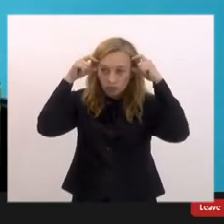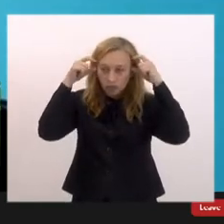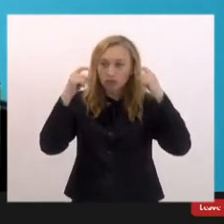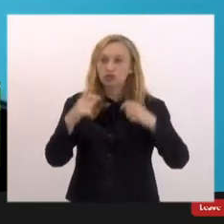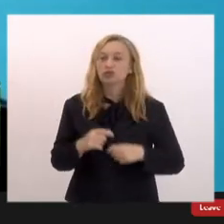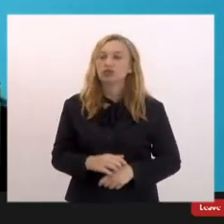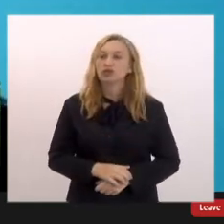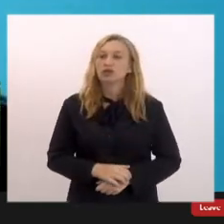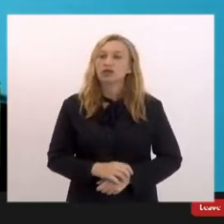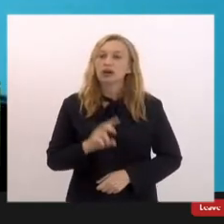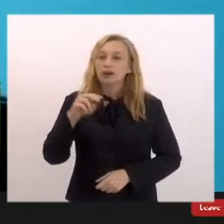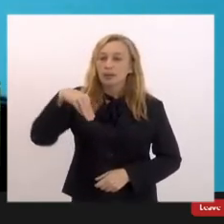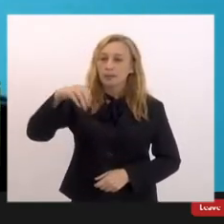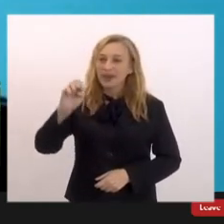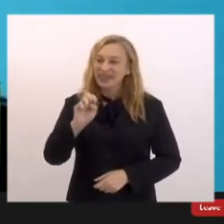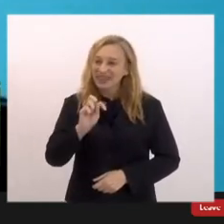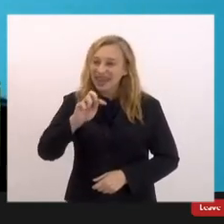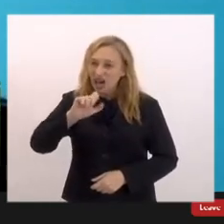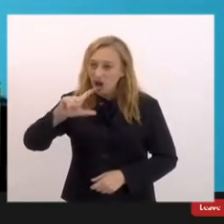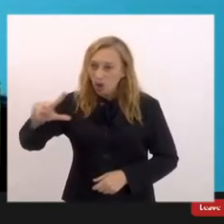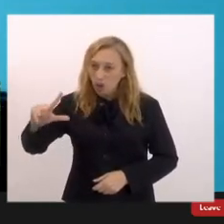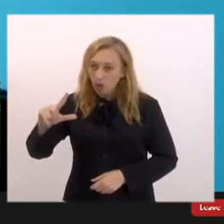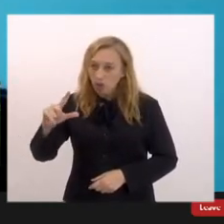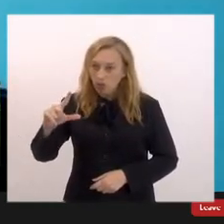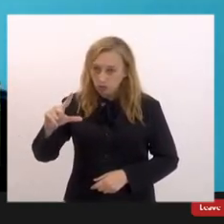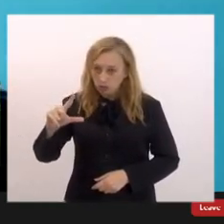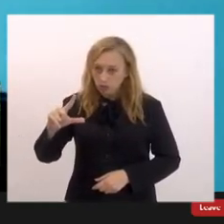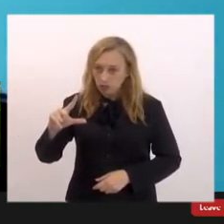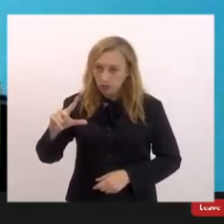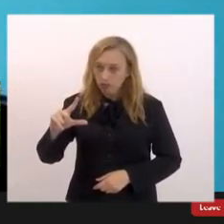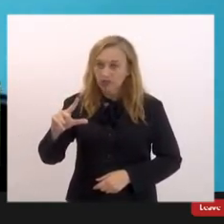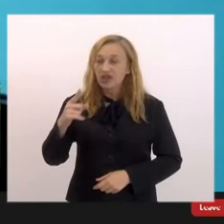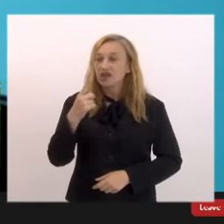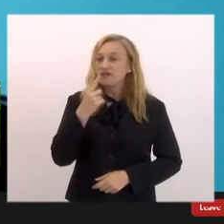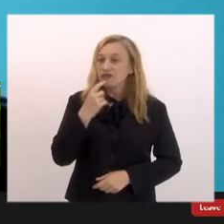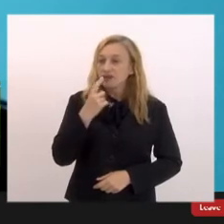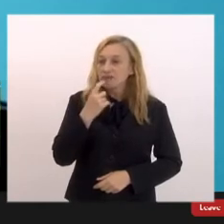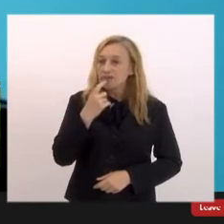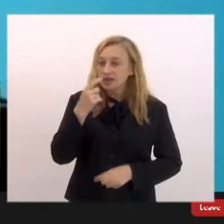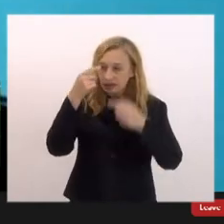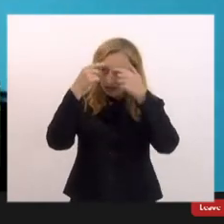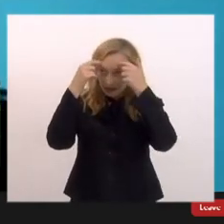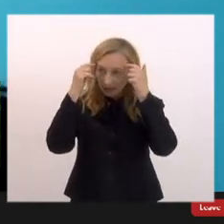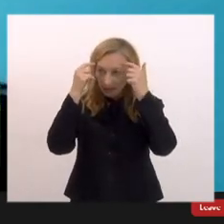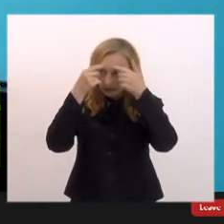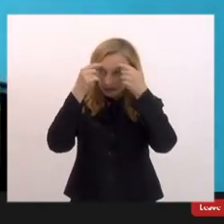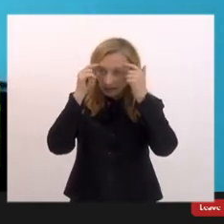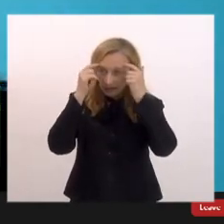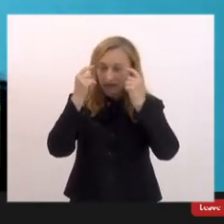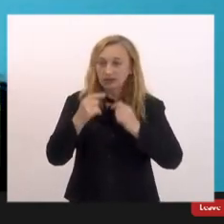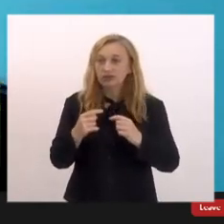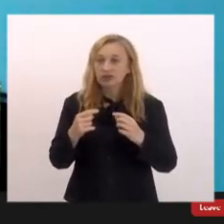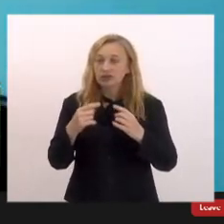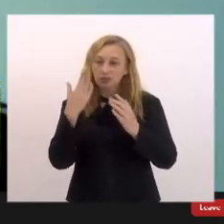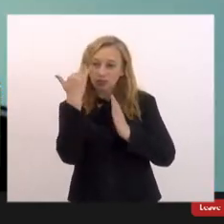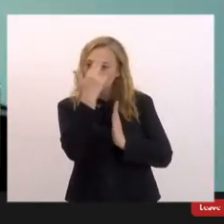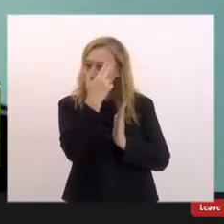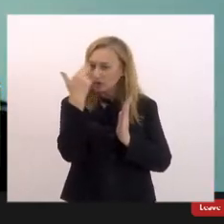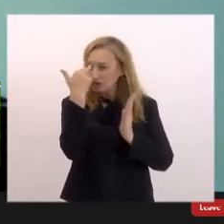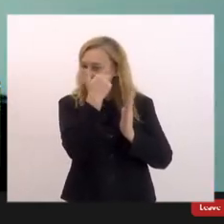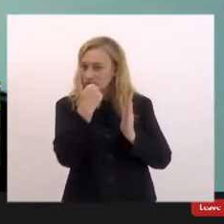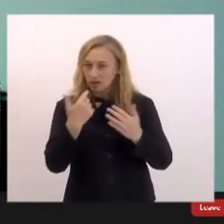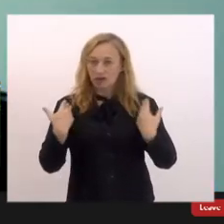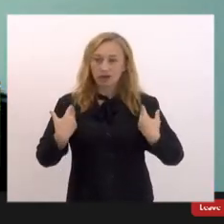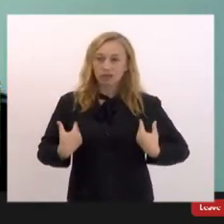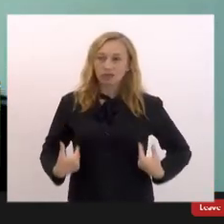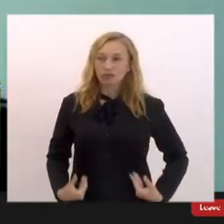de metal, com a parte de metal vermelha na parte superior, estou maquiada, estou vestindo uma blusa preta